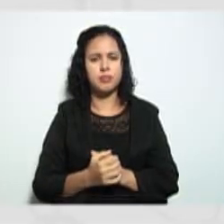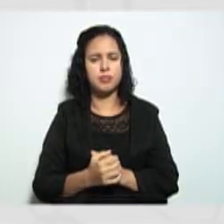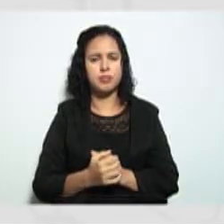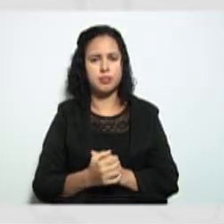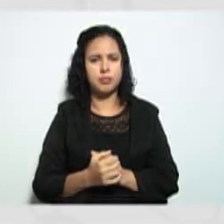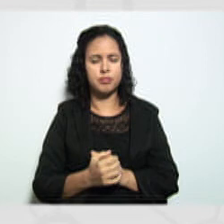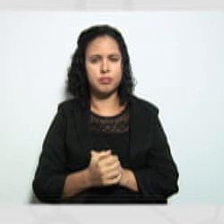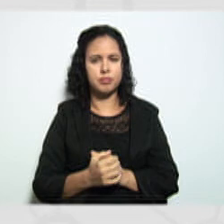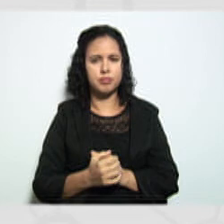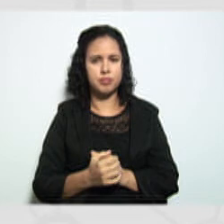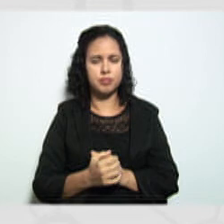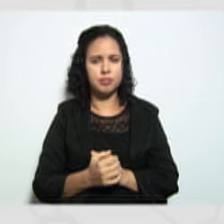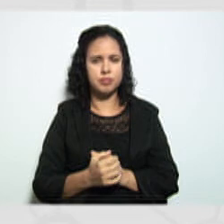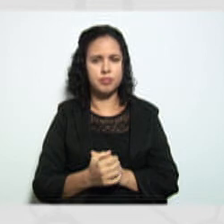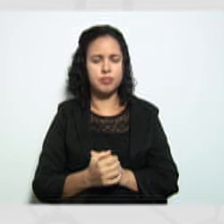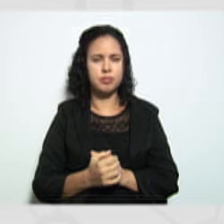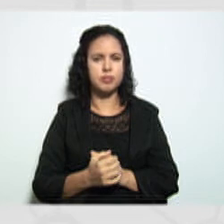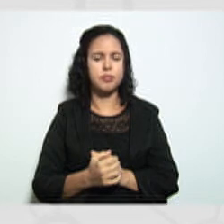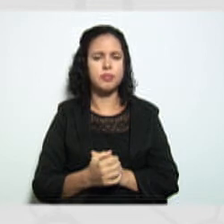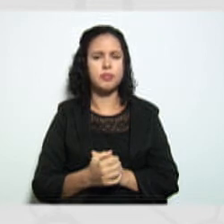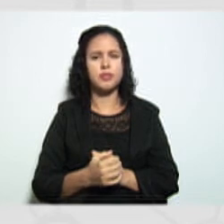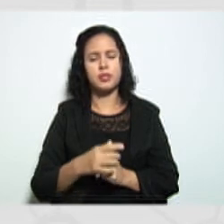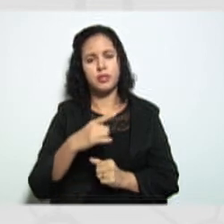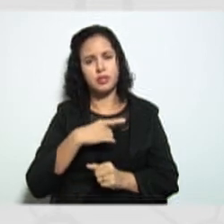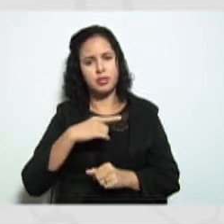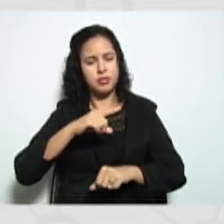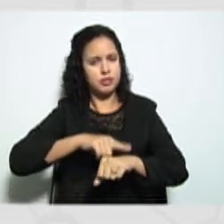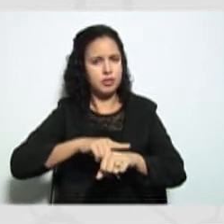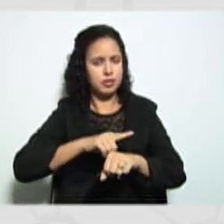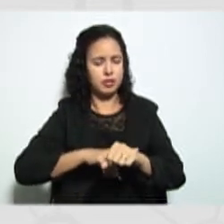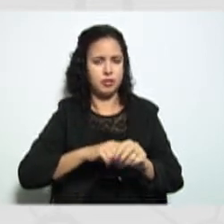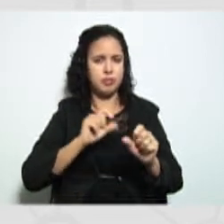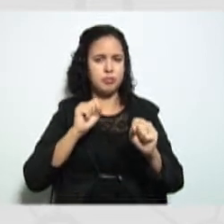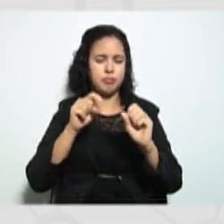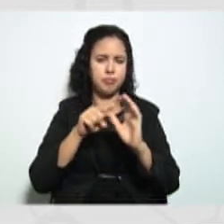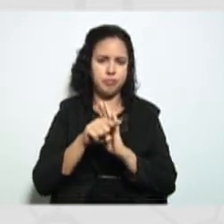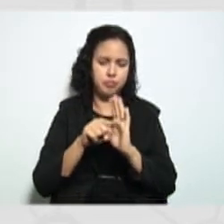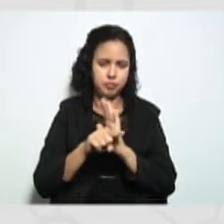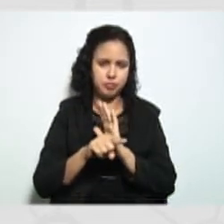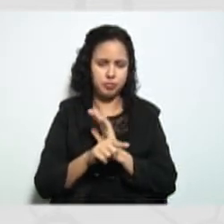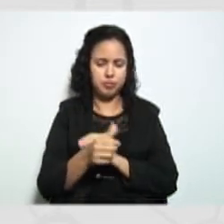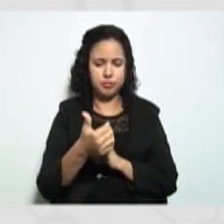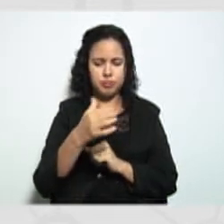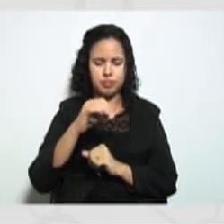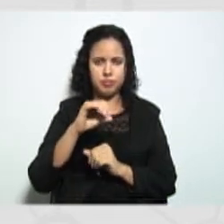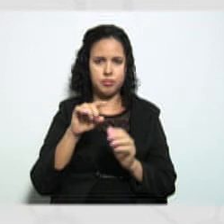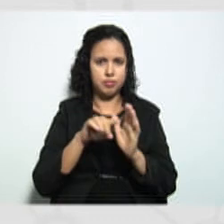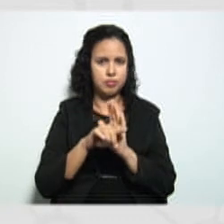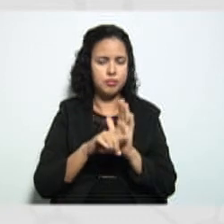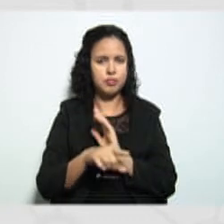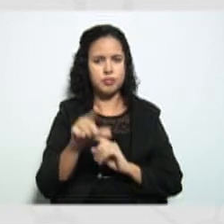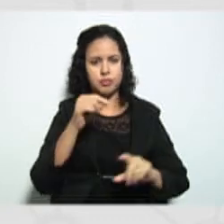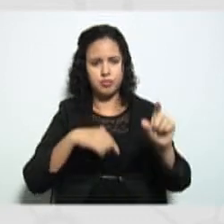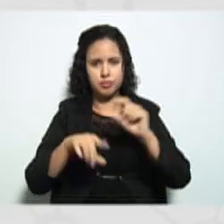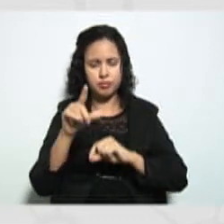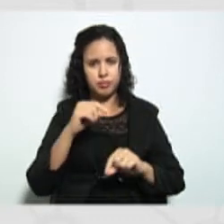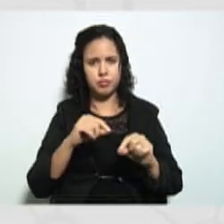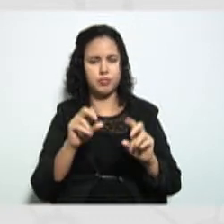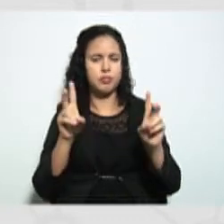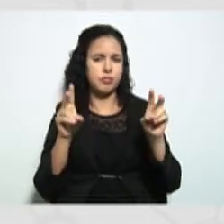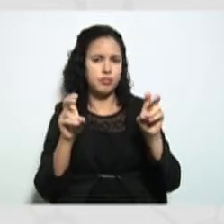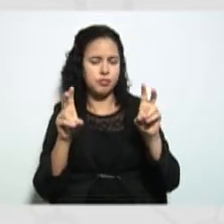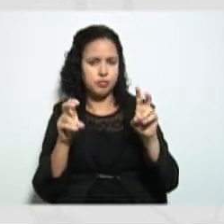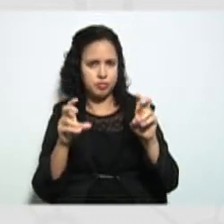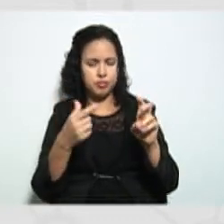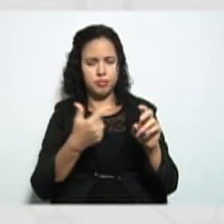A modalidade de vocês tem um pouquinho mais de prazo normalmente, tá? É um questionário, tá disponível, são 10 questões de múltipla escolha sobre o tema das duas primeiras aulas,